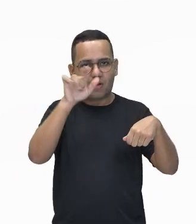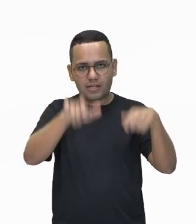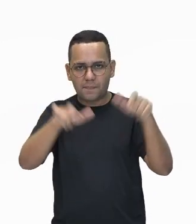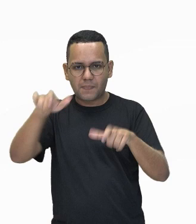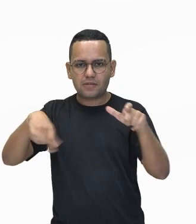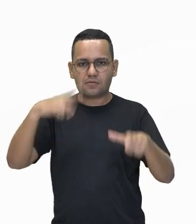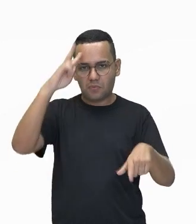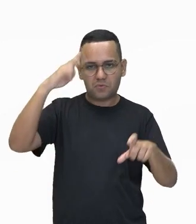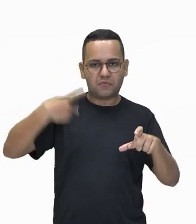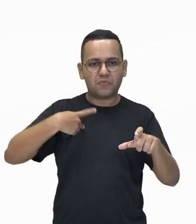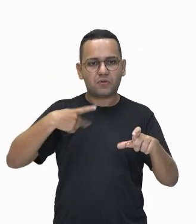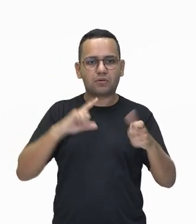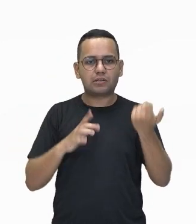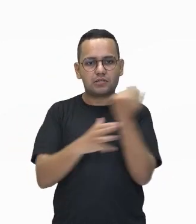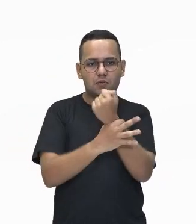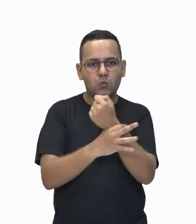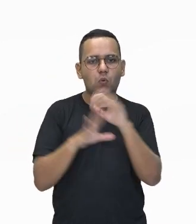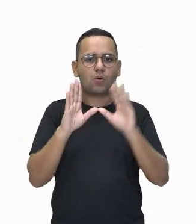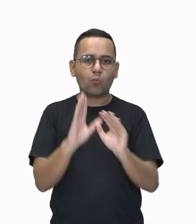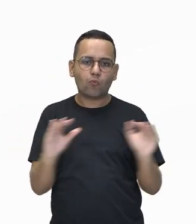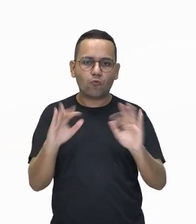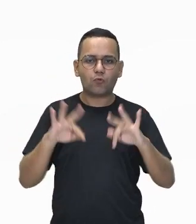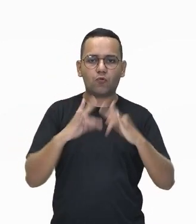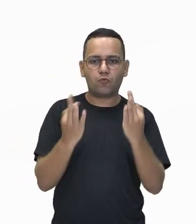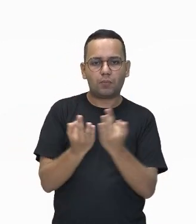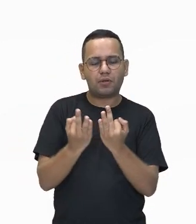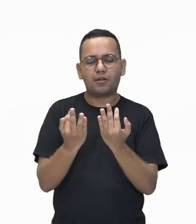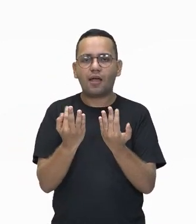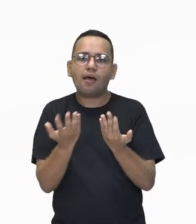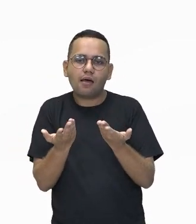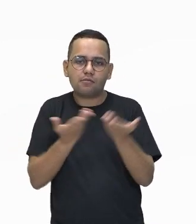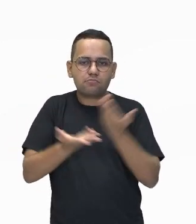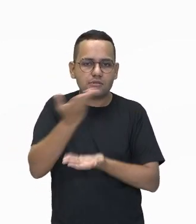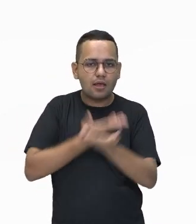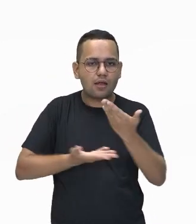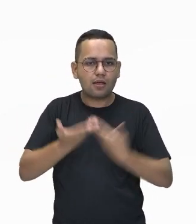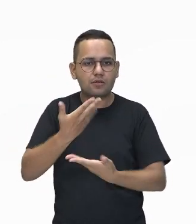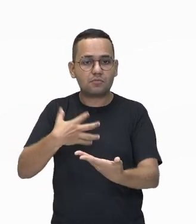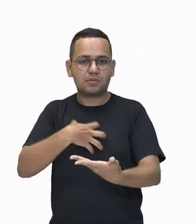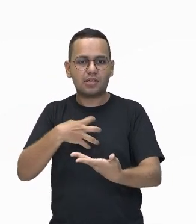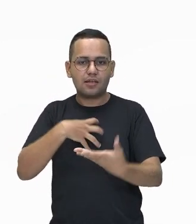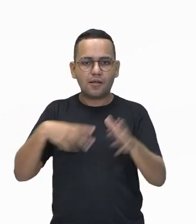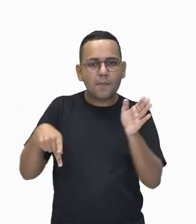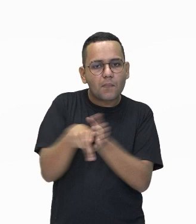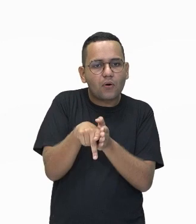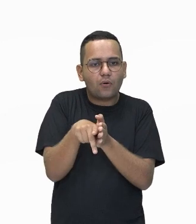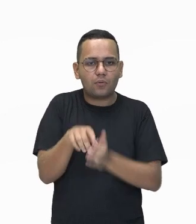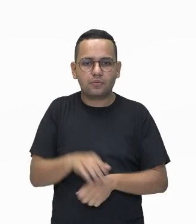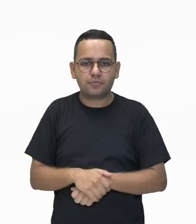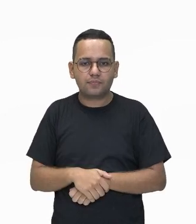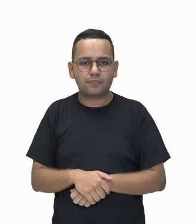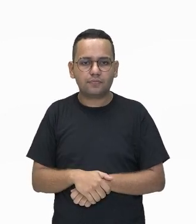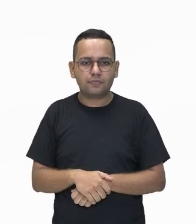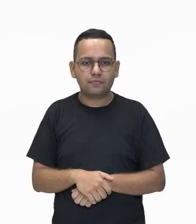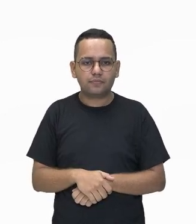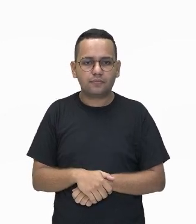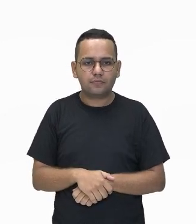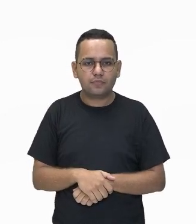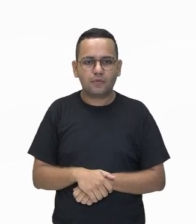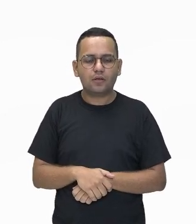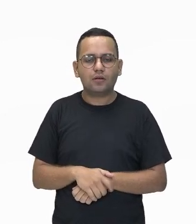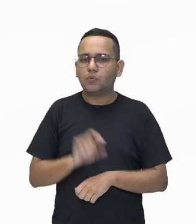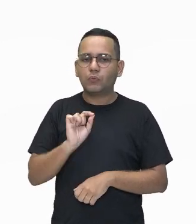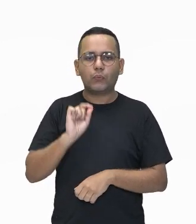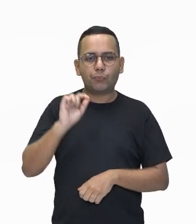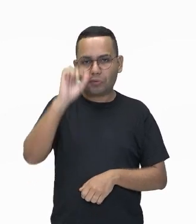do sentimento de pertencimento, de que fazem parte de algo maior que nossa individualidade,